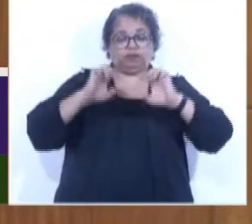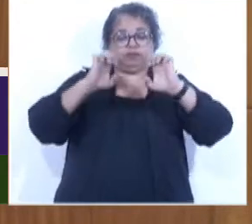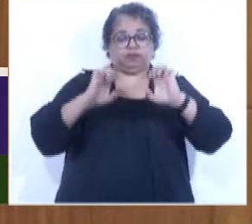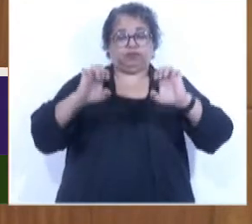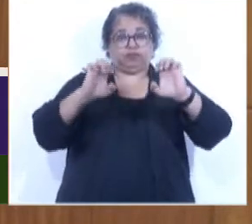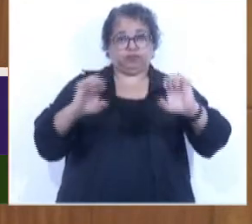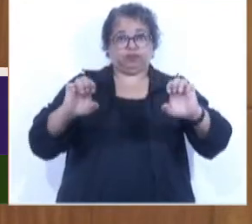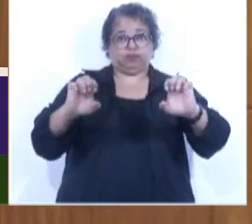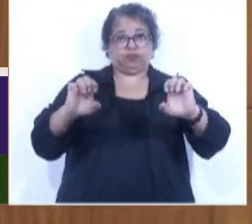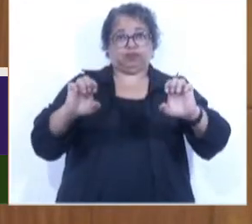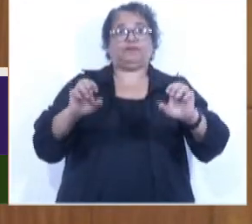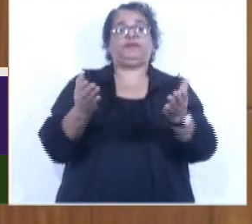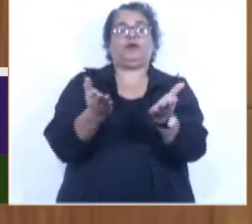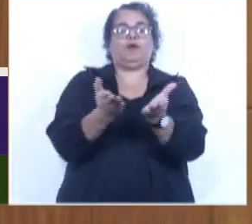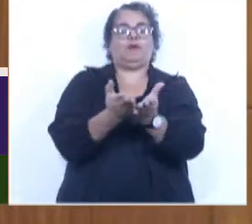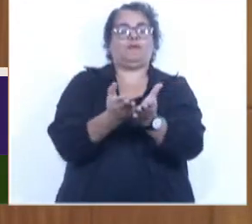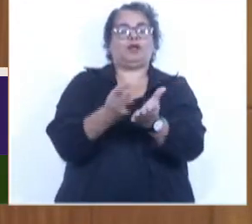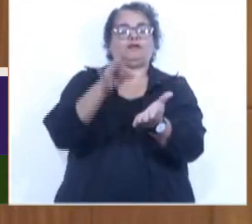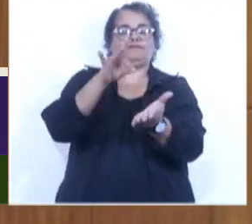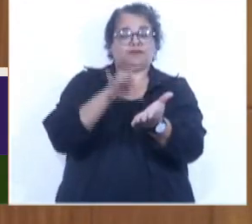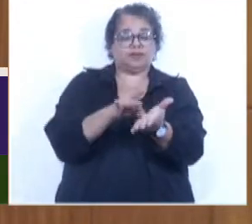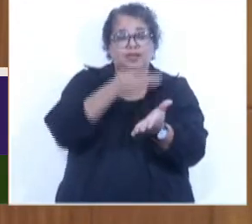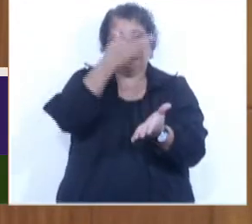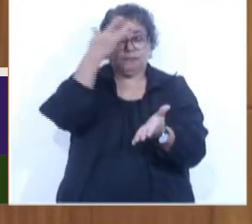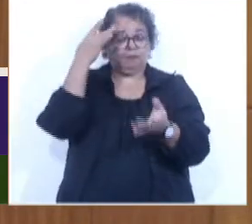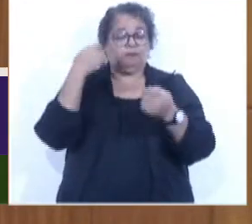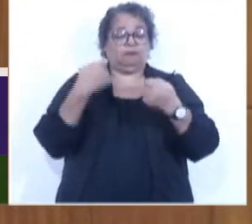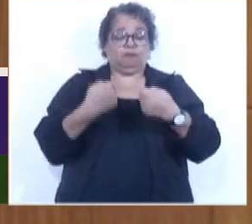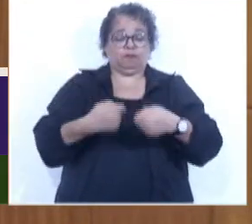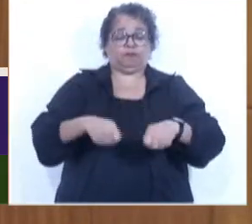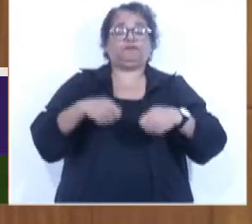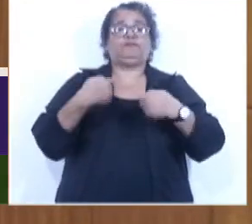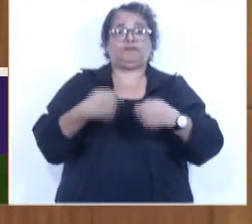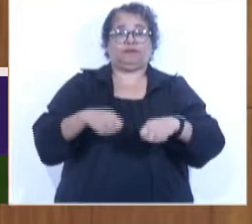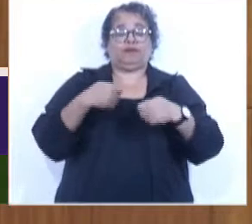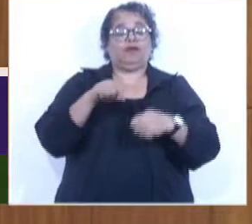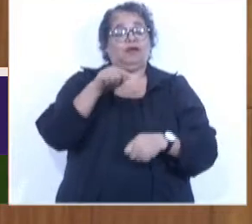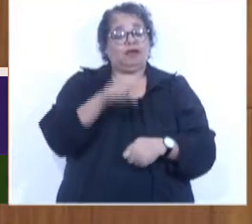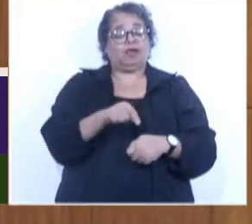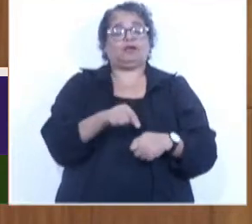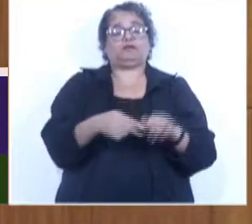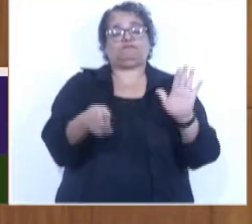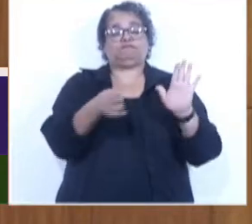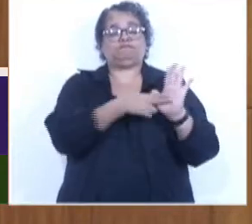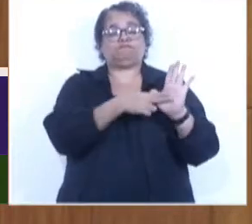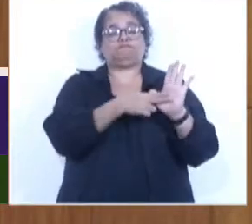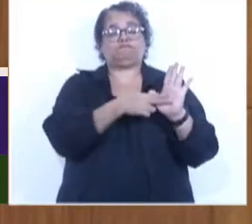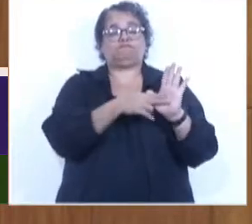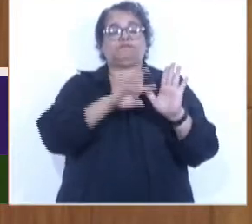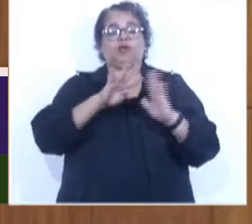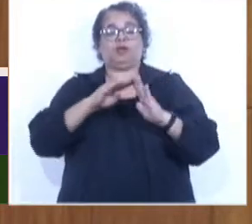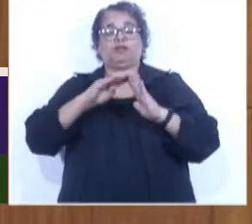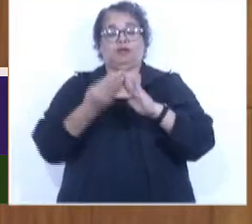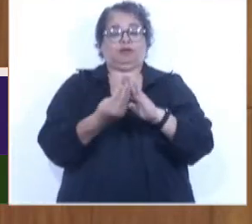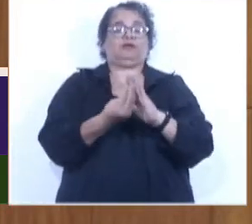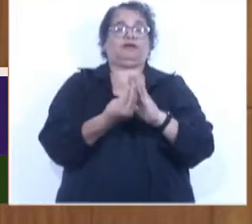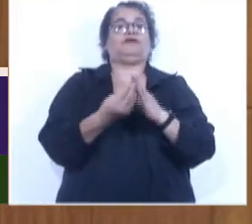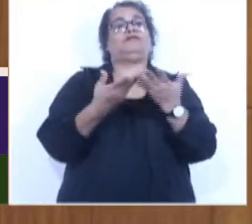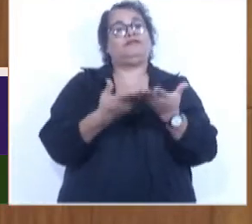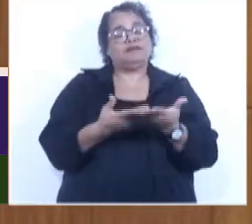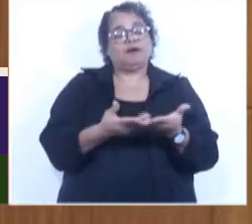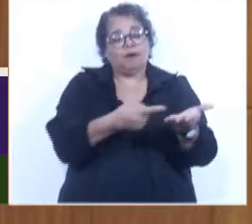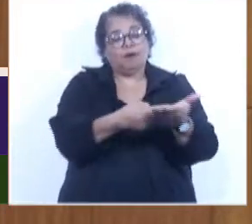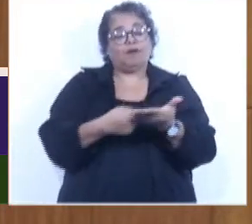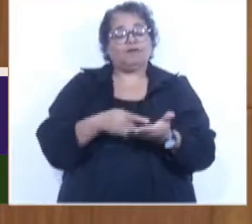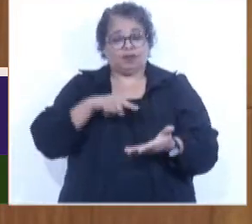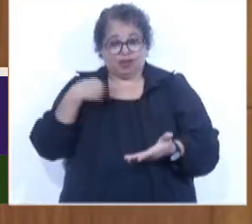uma palavra genuína para aqueles que verdadeiramente precisam e esse é o trabalho da igreja então eu quero convidar a todos para participar de